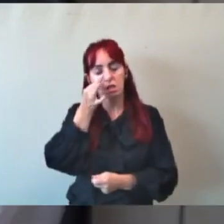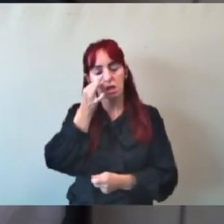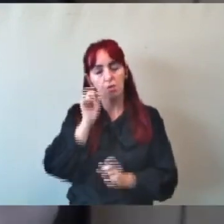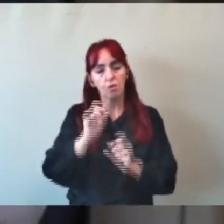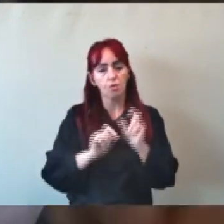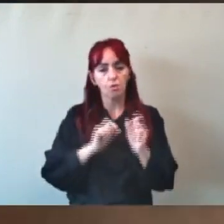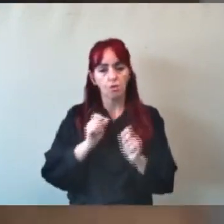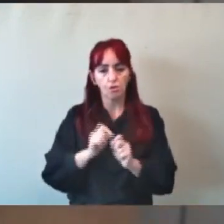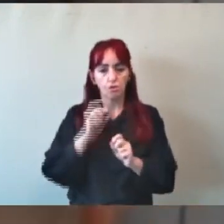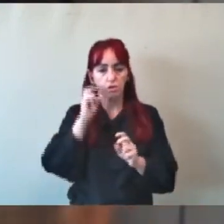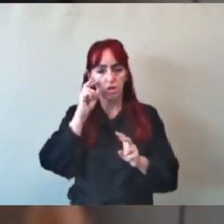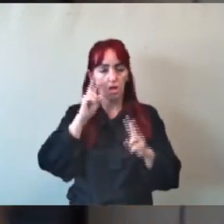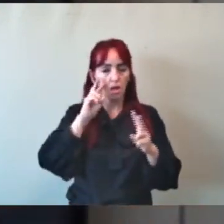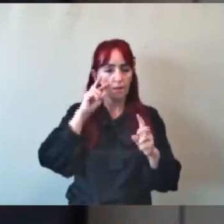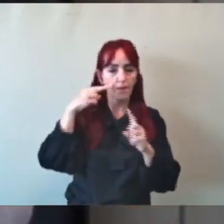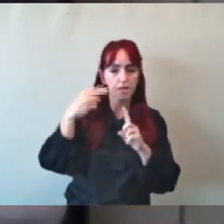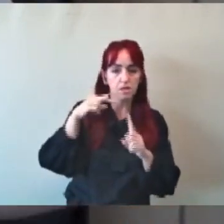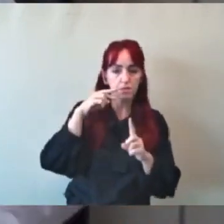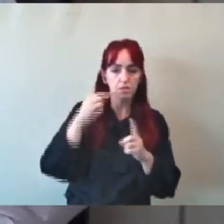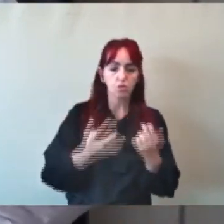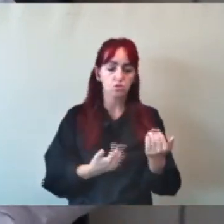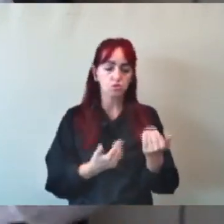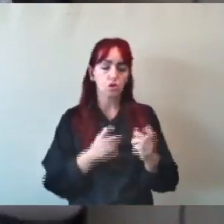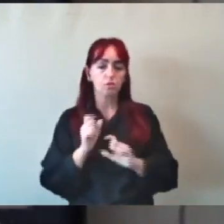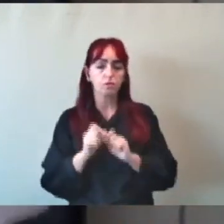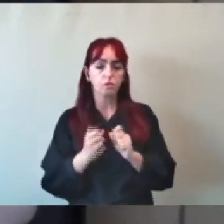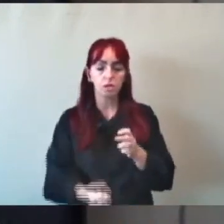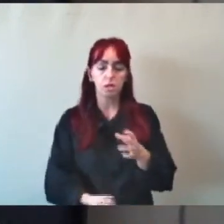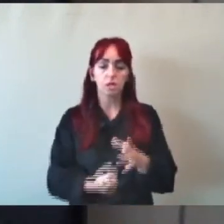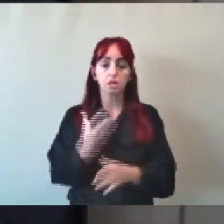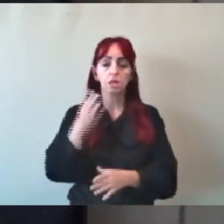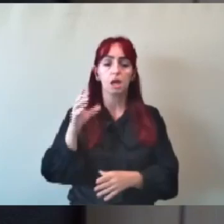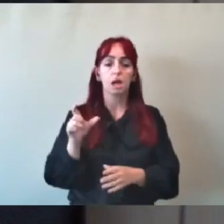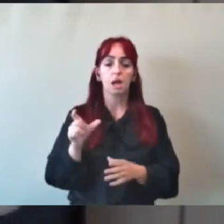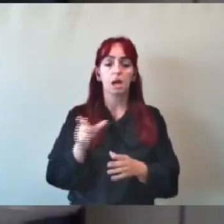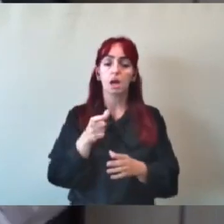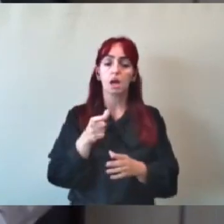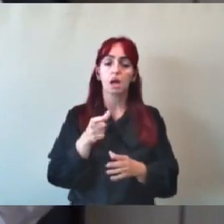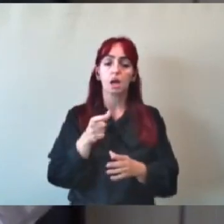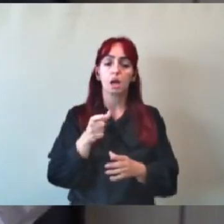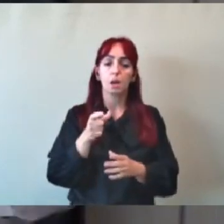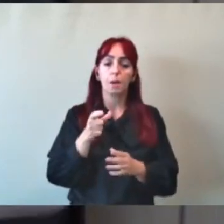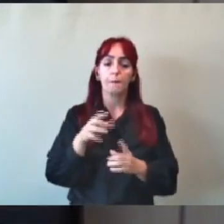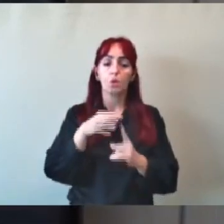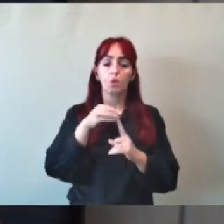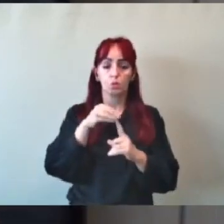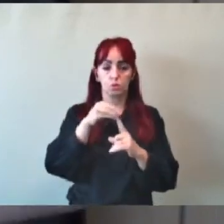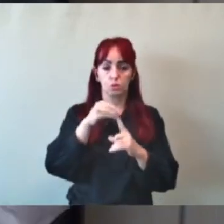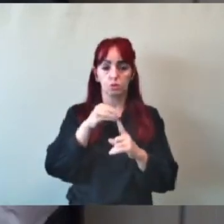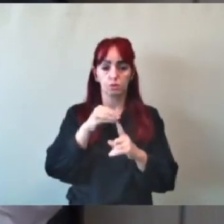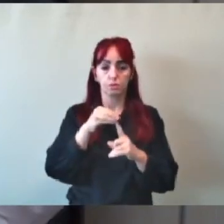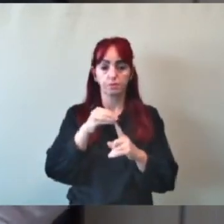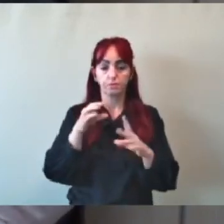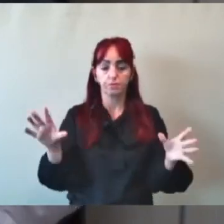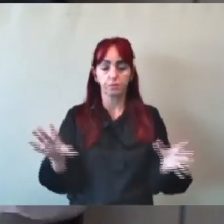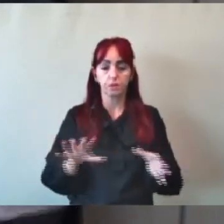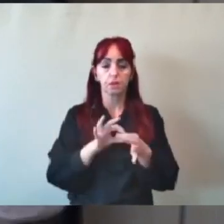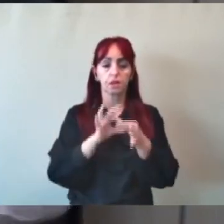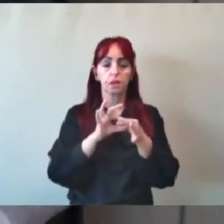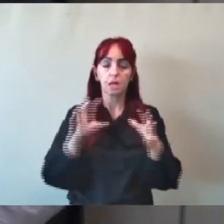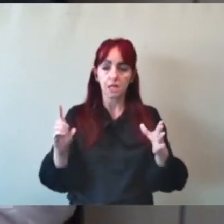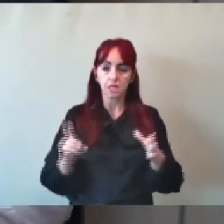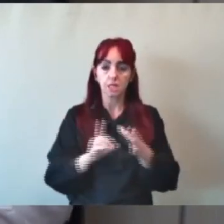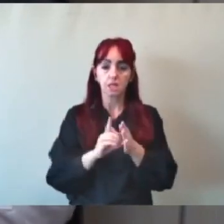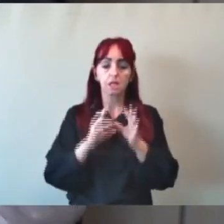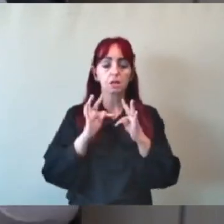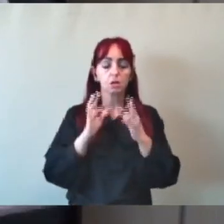né? Criar um bilhete único. Integração total do sistema de mobilidade. Ou seja, está na cara aí. É